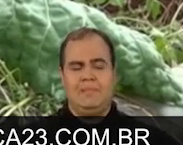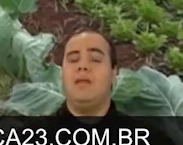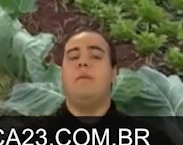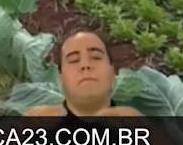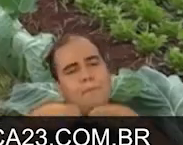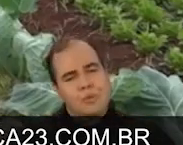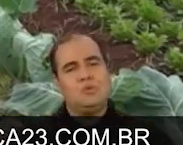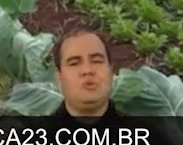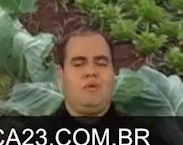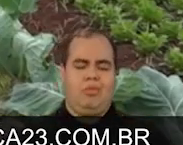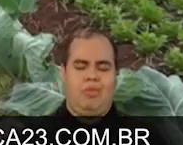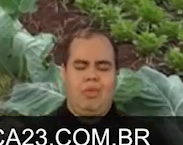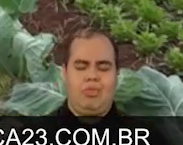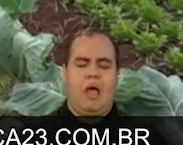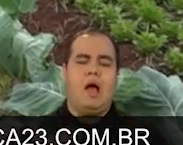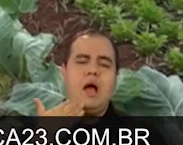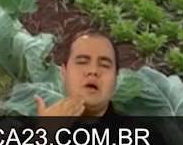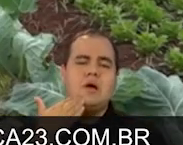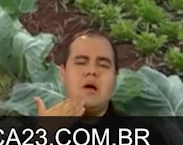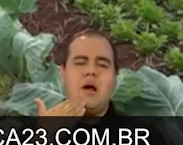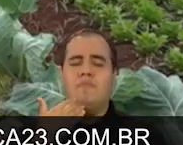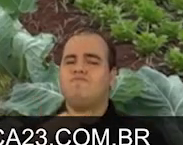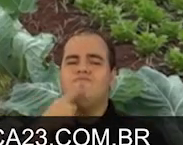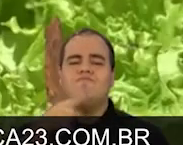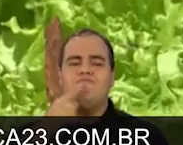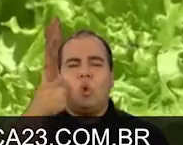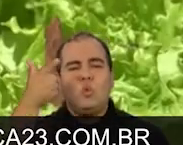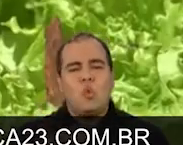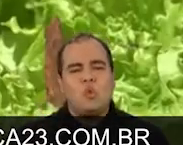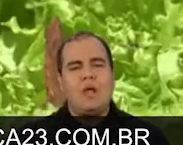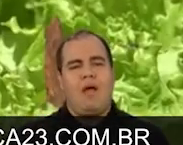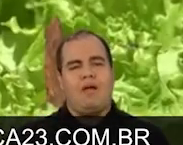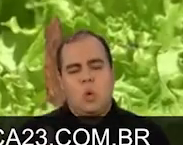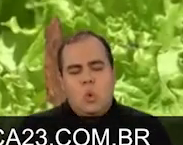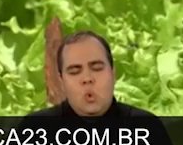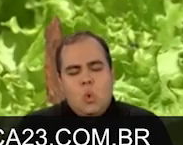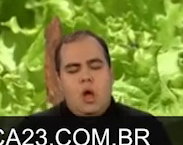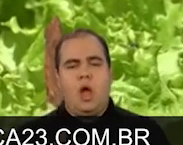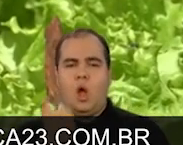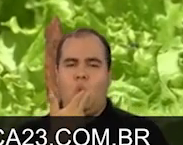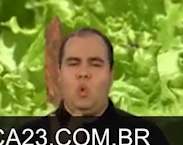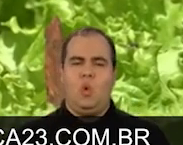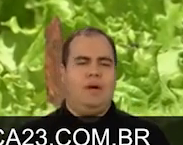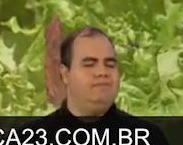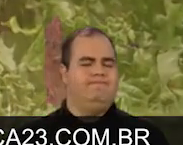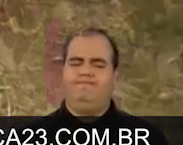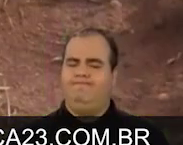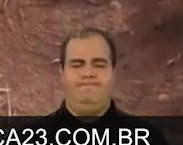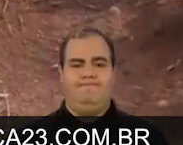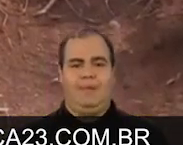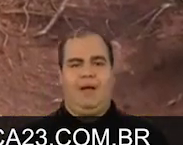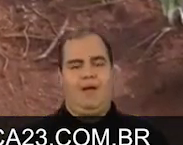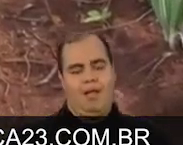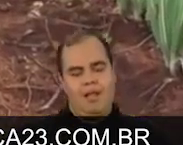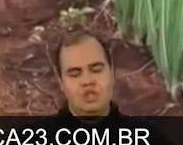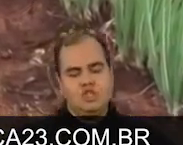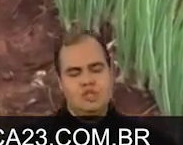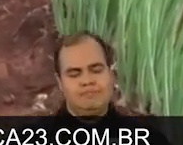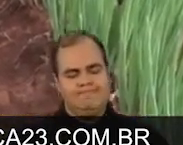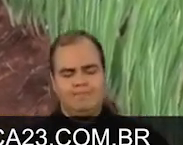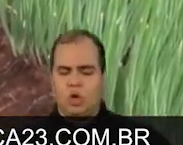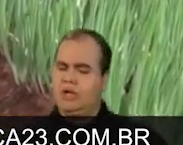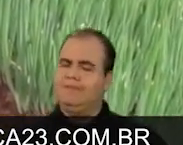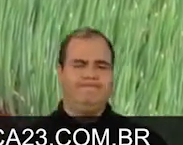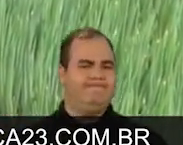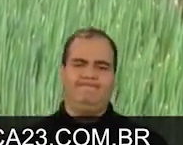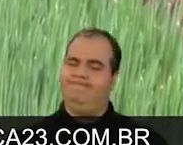acaba apodrecendo a verdura, né? A verdura não consegue fazer absorção de nutrientes, fazer a troca de energia, e isso não vai